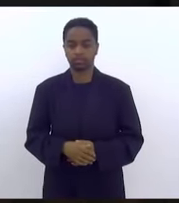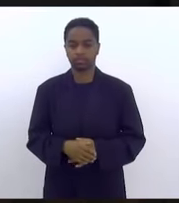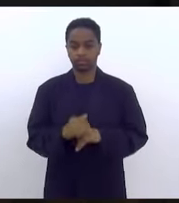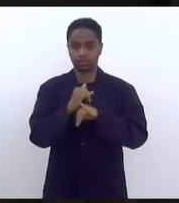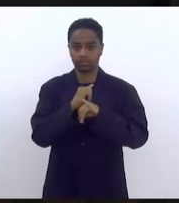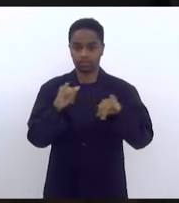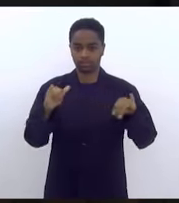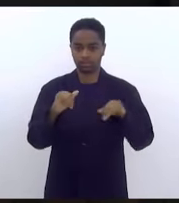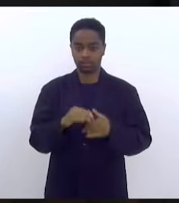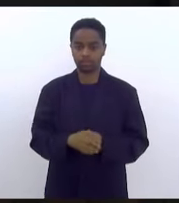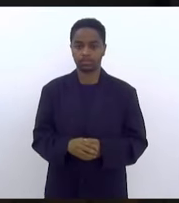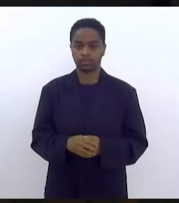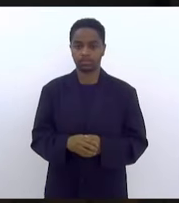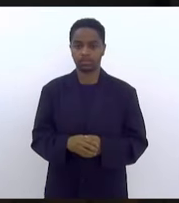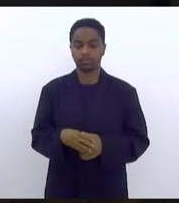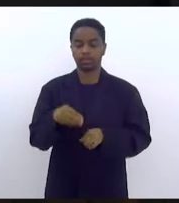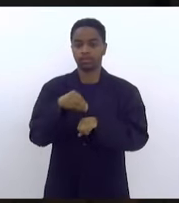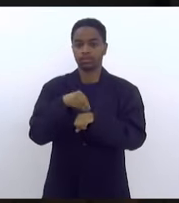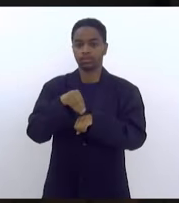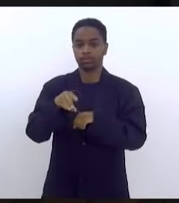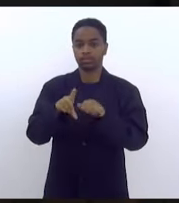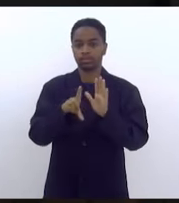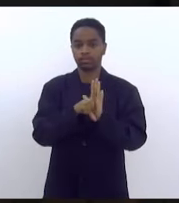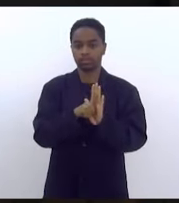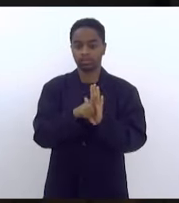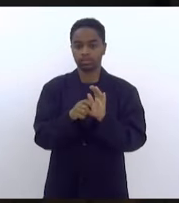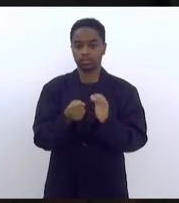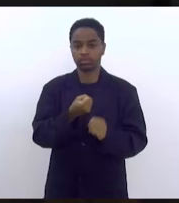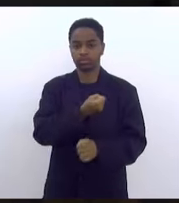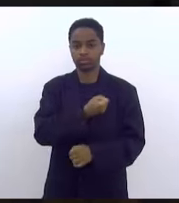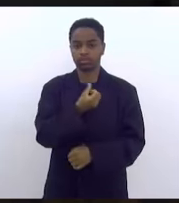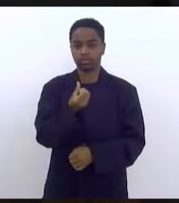Anuncio indicação legislativa número